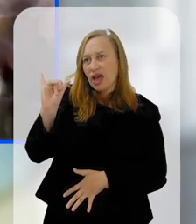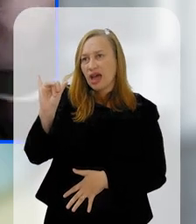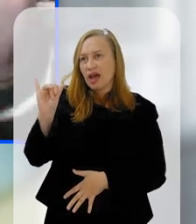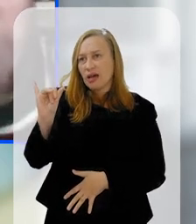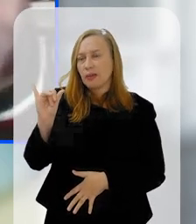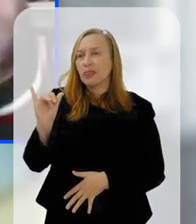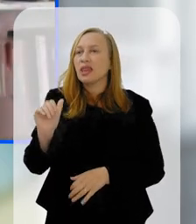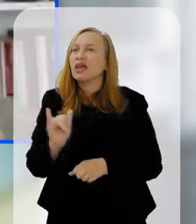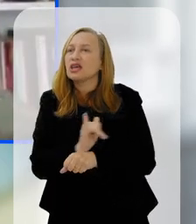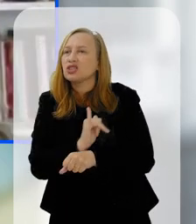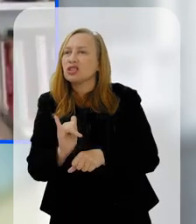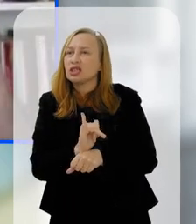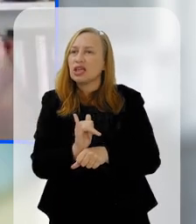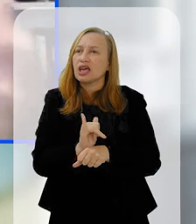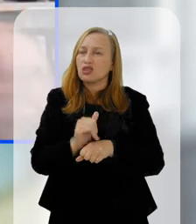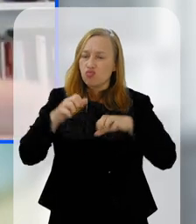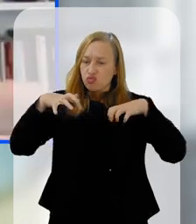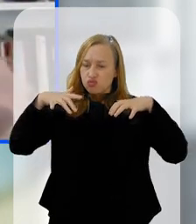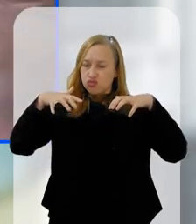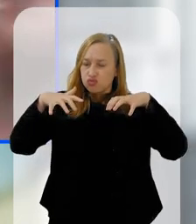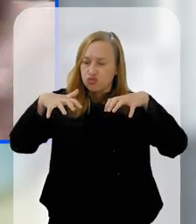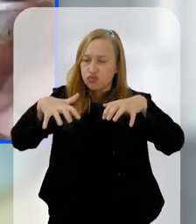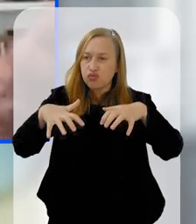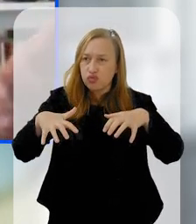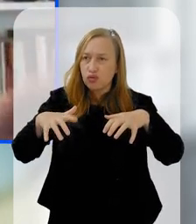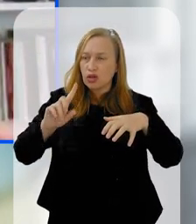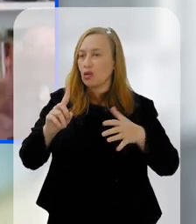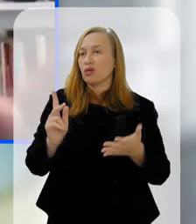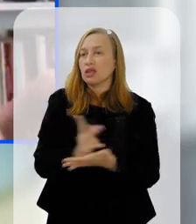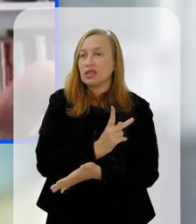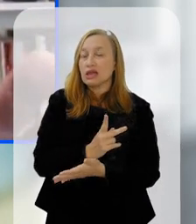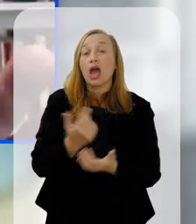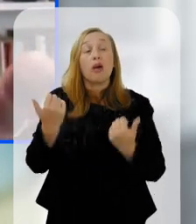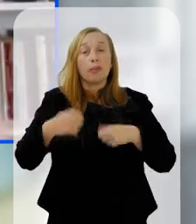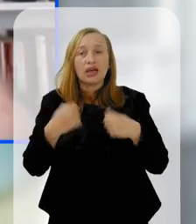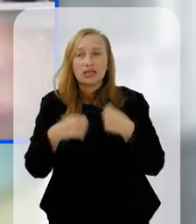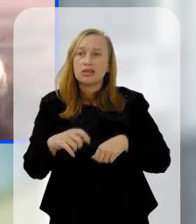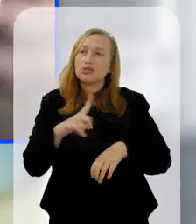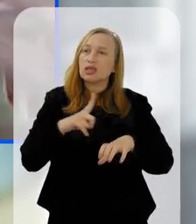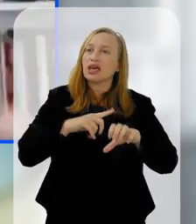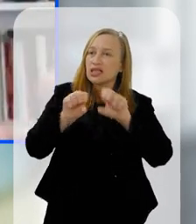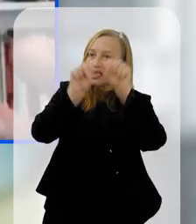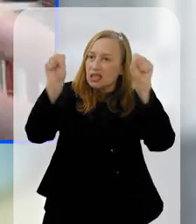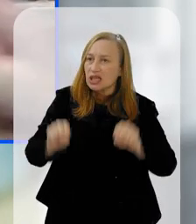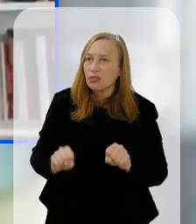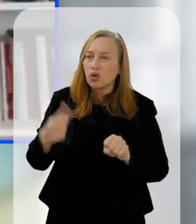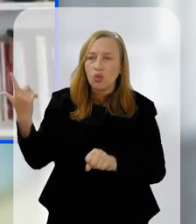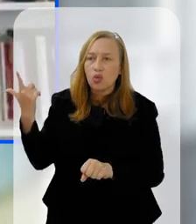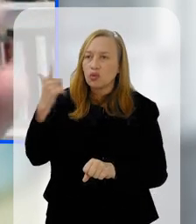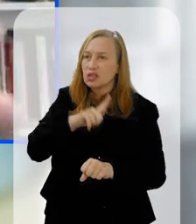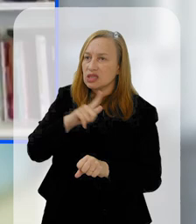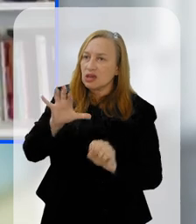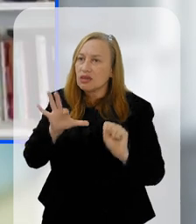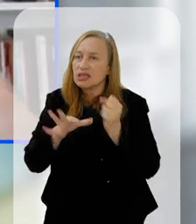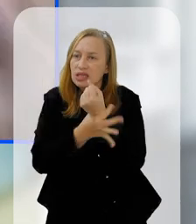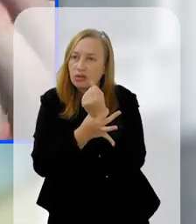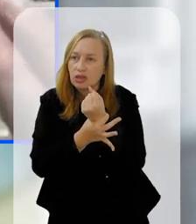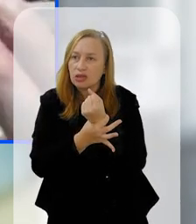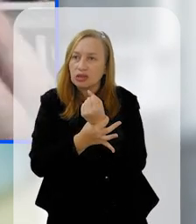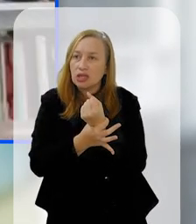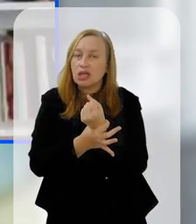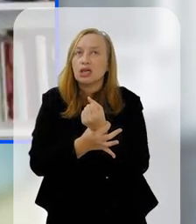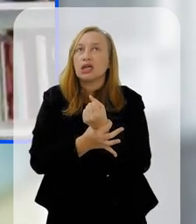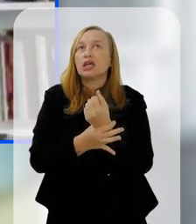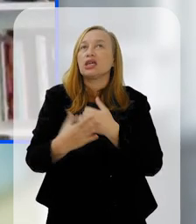evitar inundações, seja para evitar os alagamentos, que são dois comportamentos diferentes. Claro. Eu tenho que ter sistemas que consigam